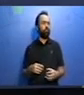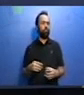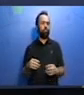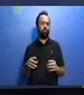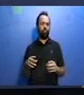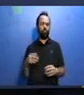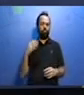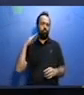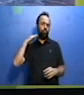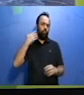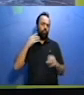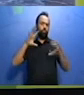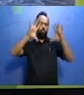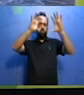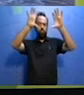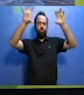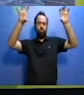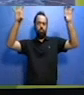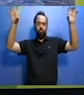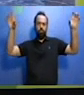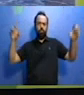poluição atmosférica.